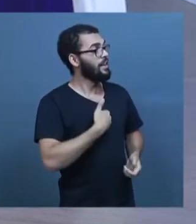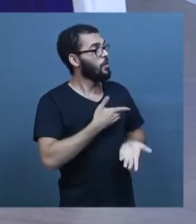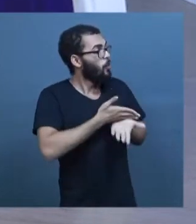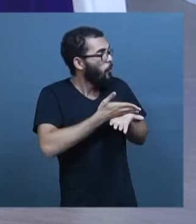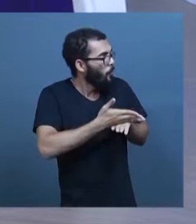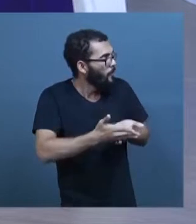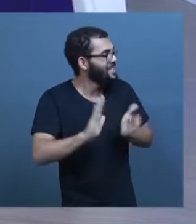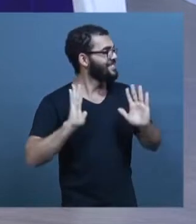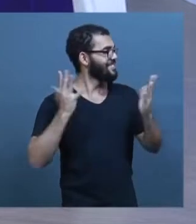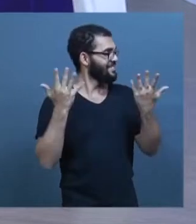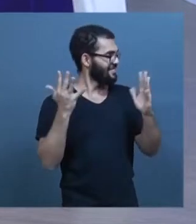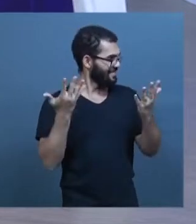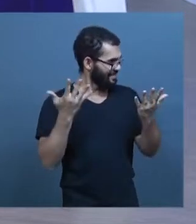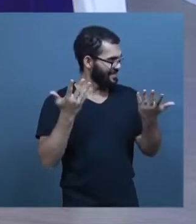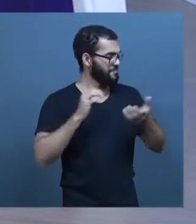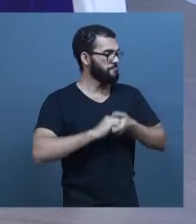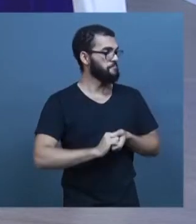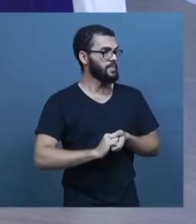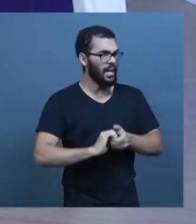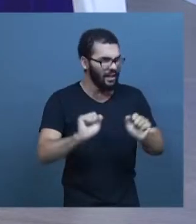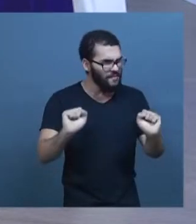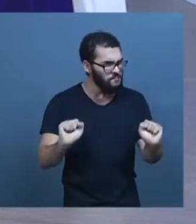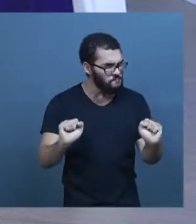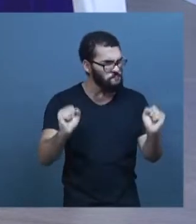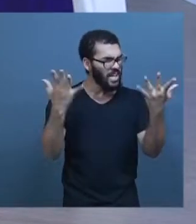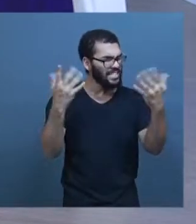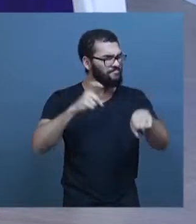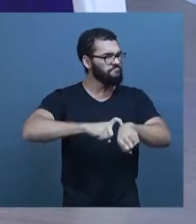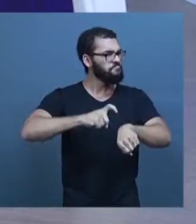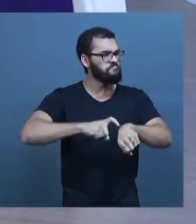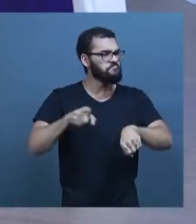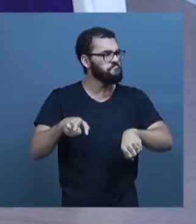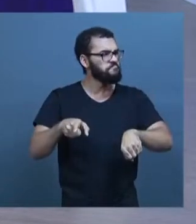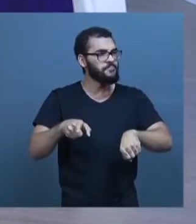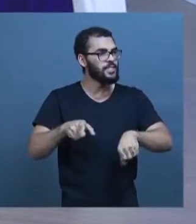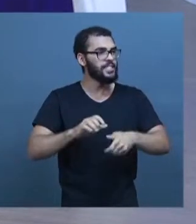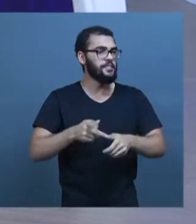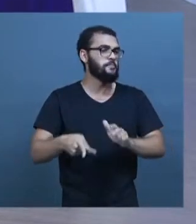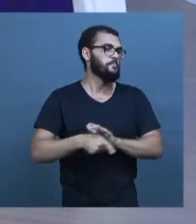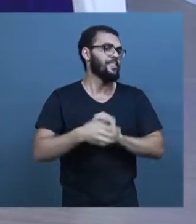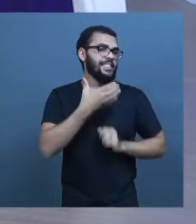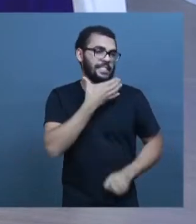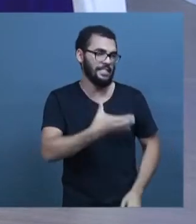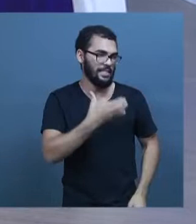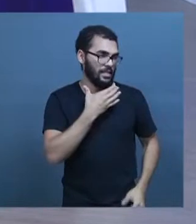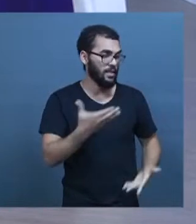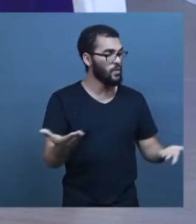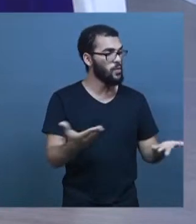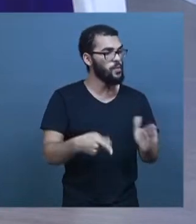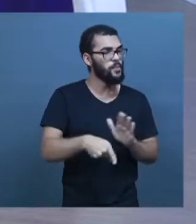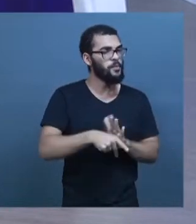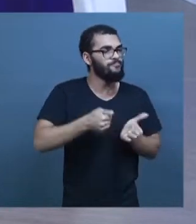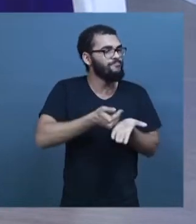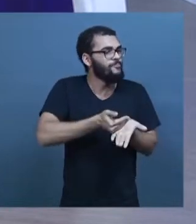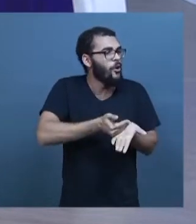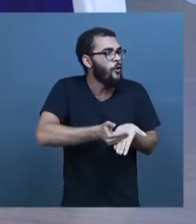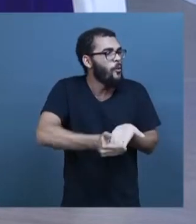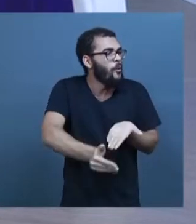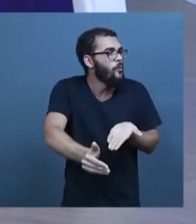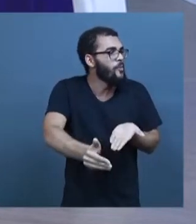nossas comemorações. A festa mesmo nós estamos planejando para o final do ano. Então, hoje foi o lançamento do